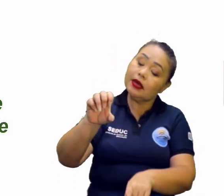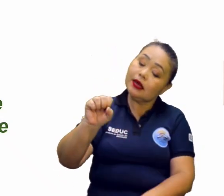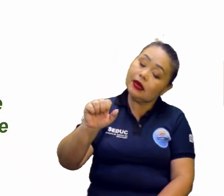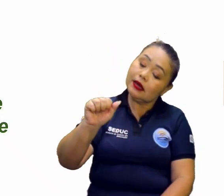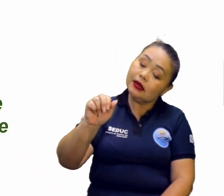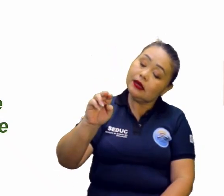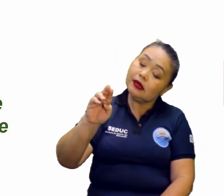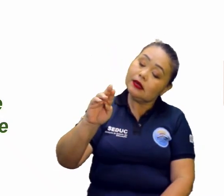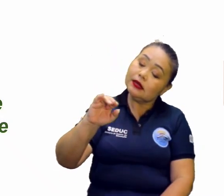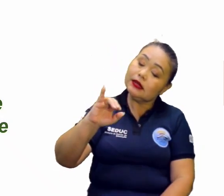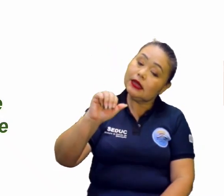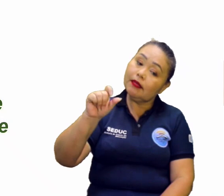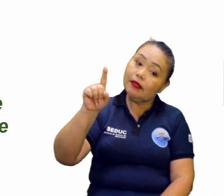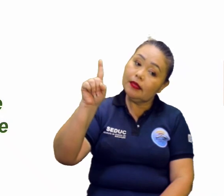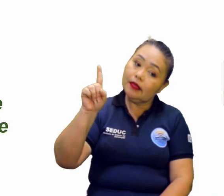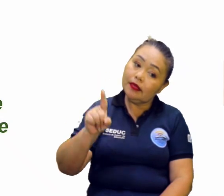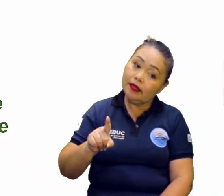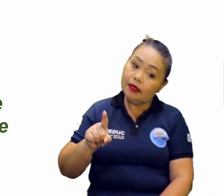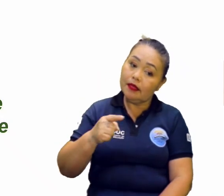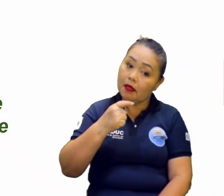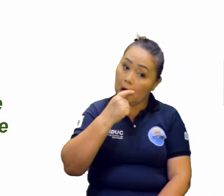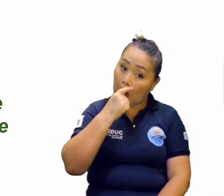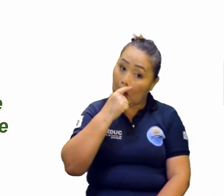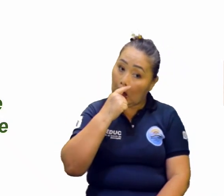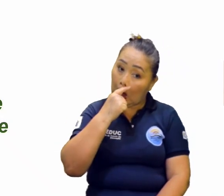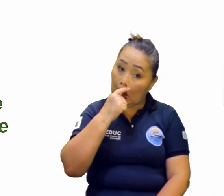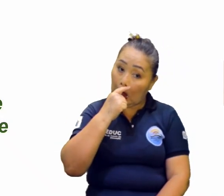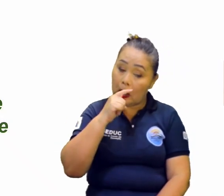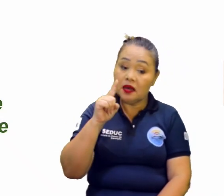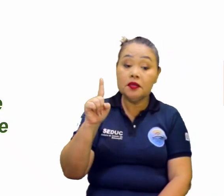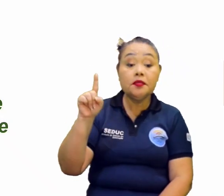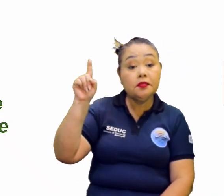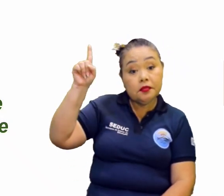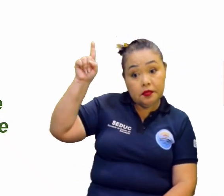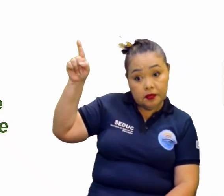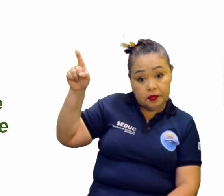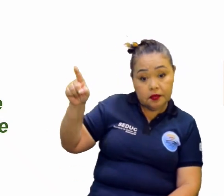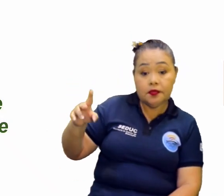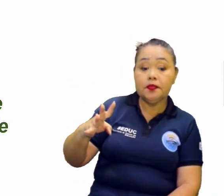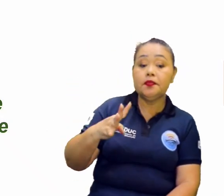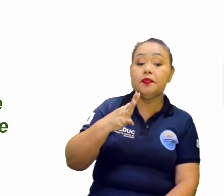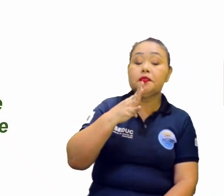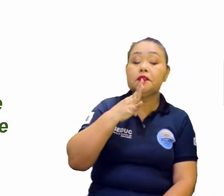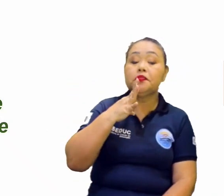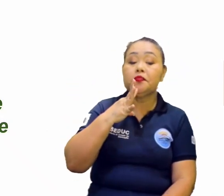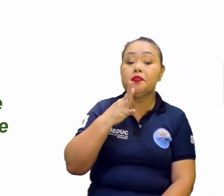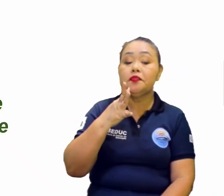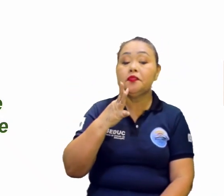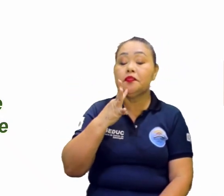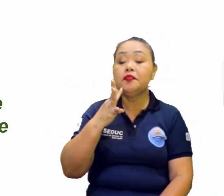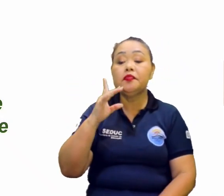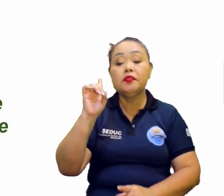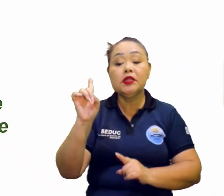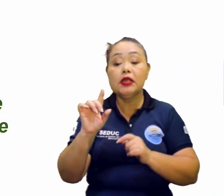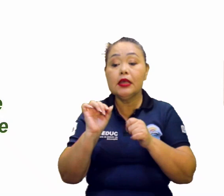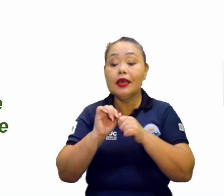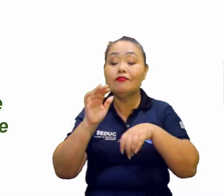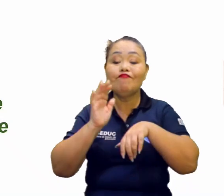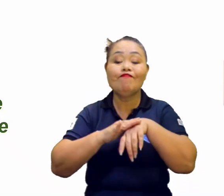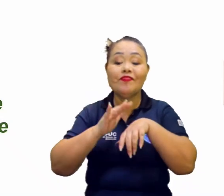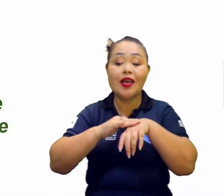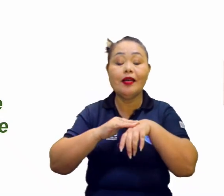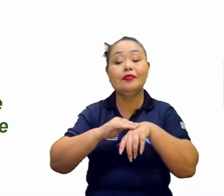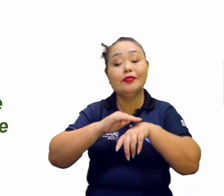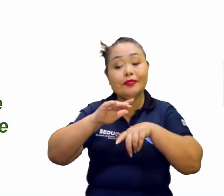caesalpinifolia. Tais espécies, gente, são conhecidas como as espécies de serviço, pois além de